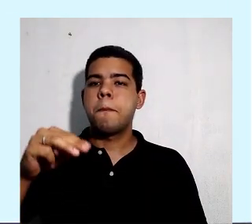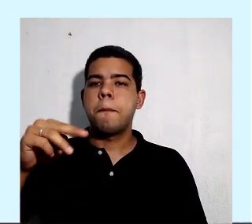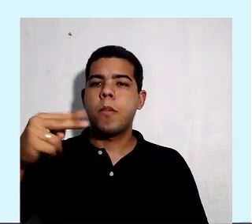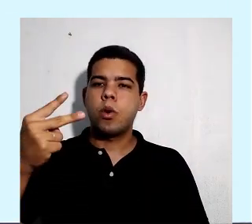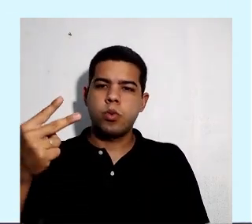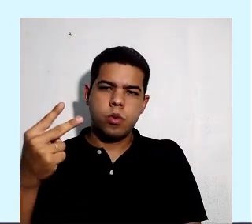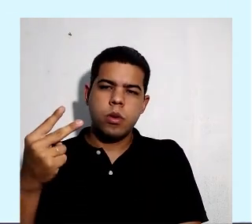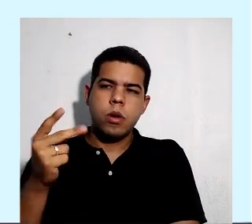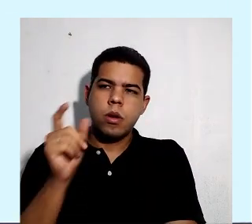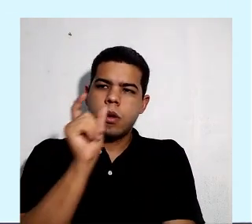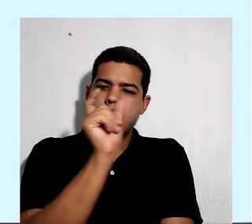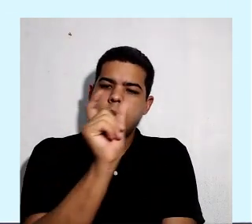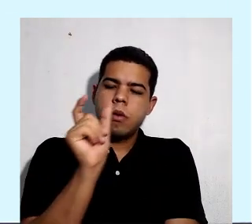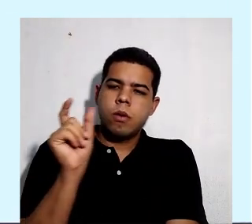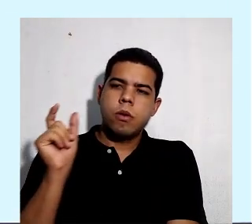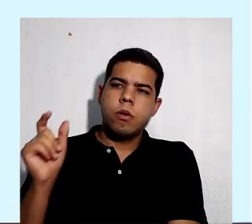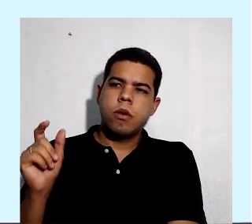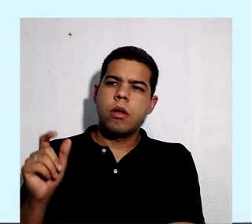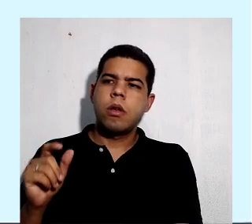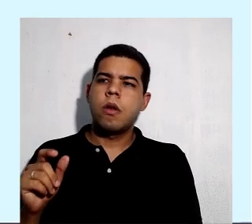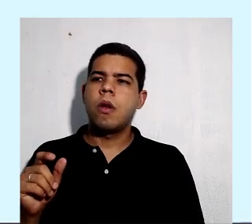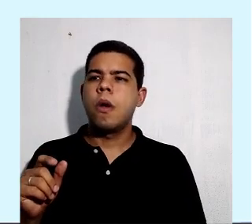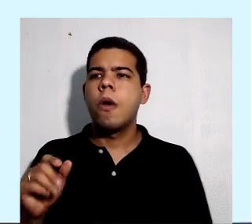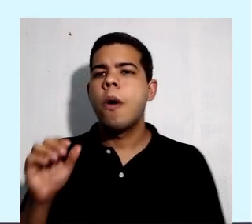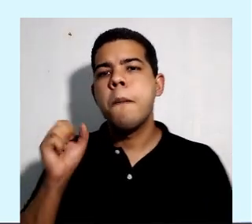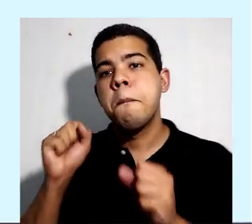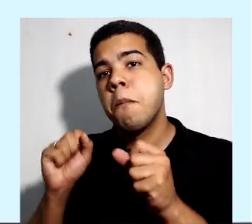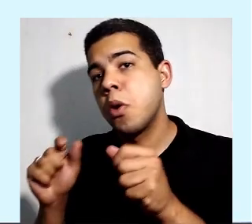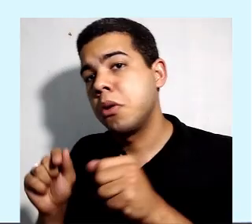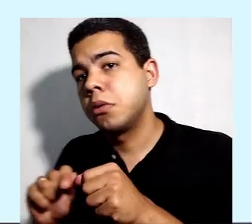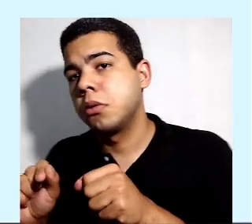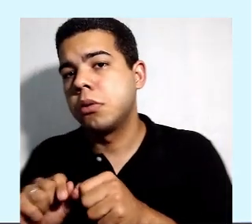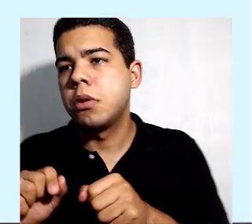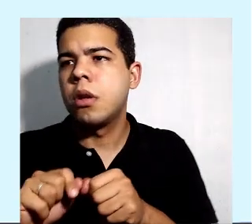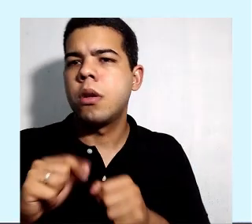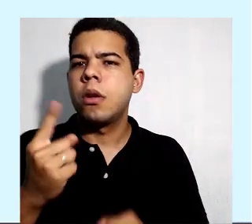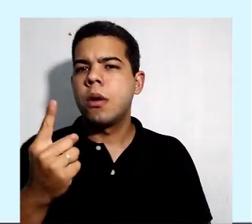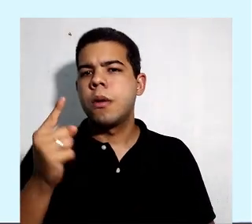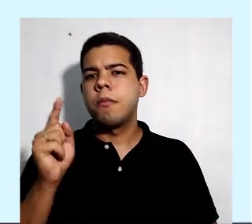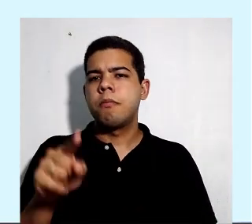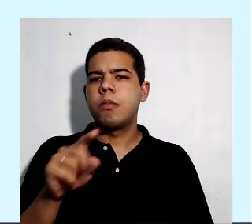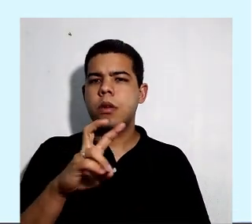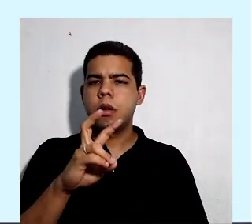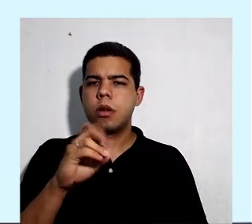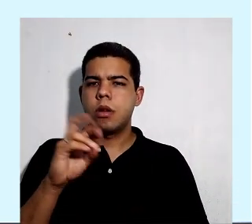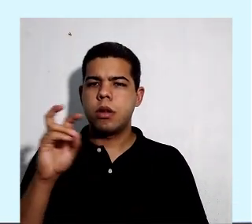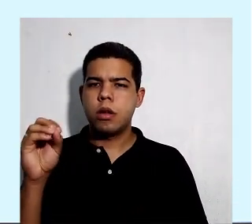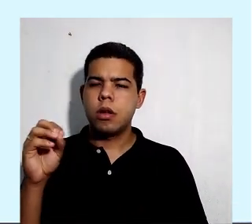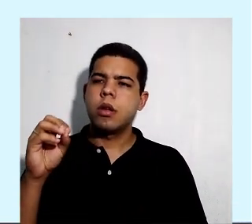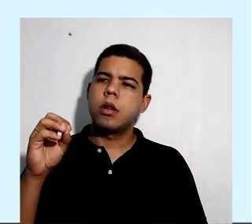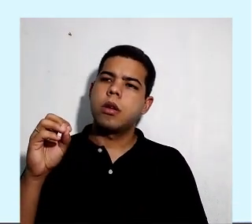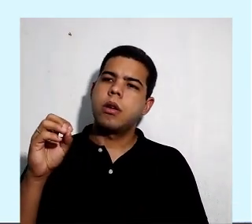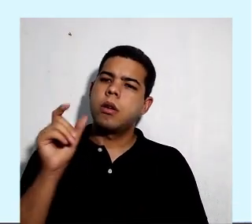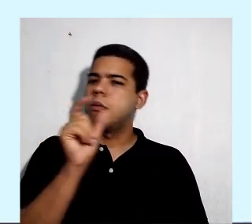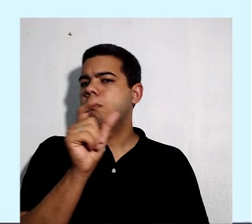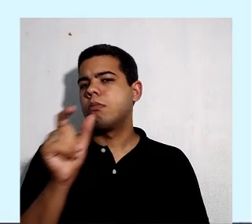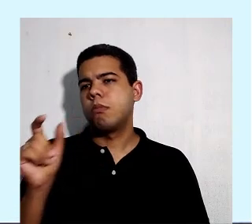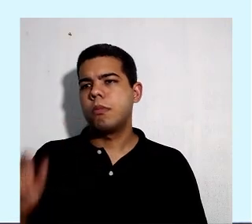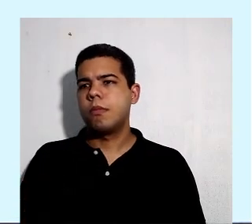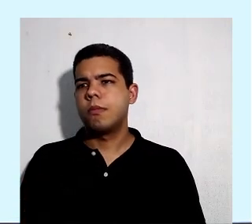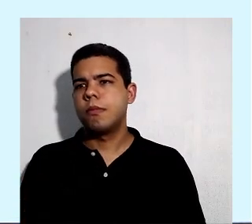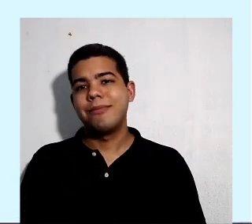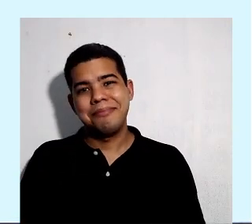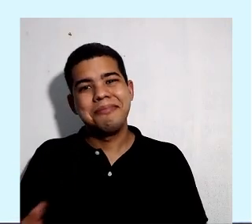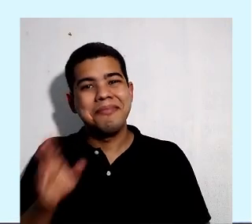quadrado, um quadrado de 1 metro quadrado, eu poderia fazer nessa quadra aí 1.500 quadrados desse mesmo